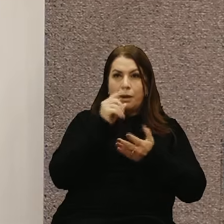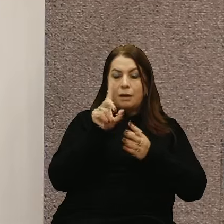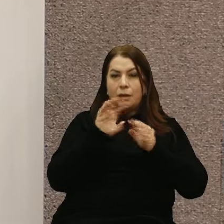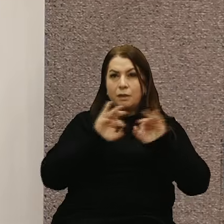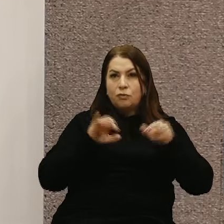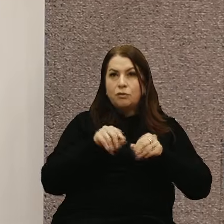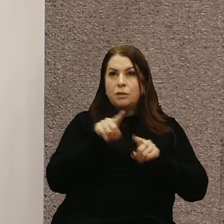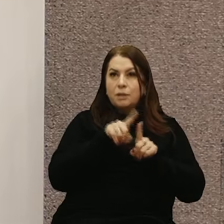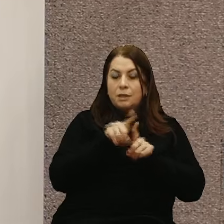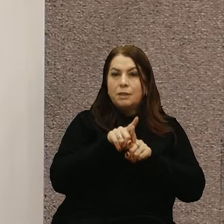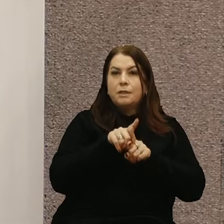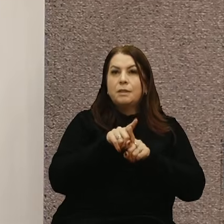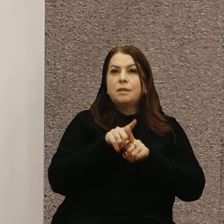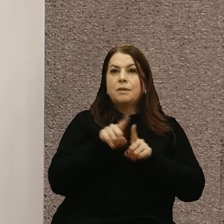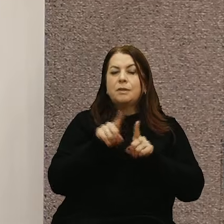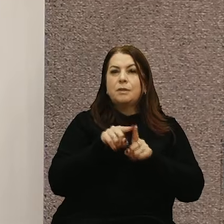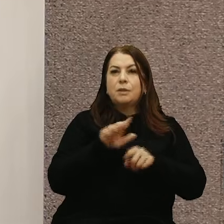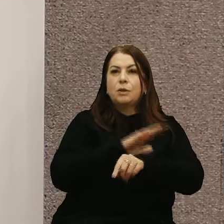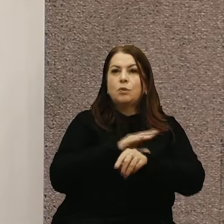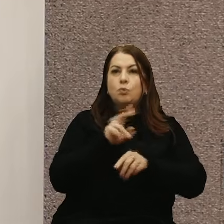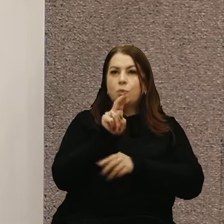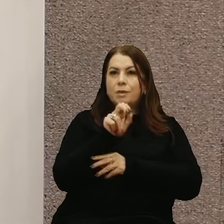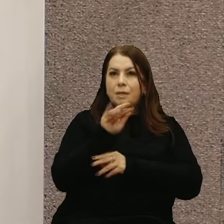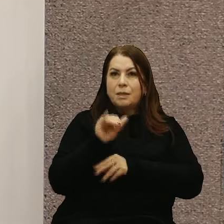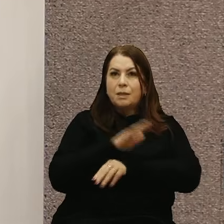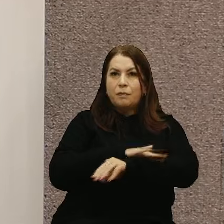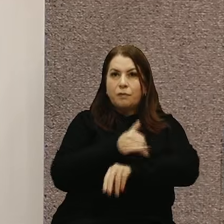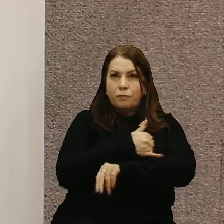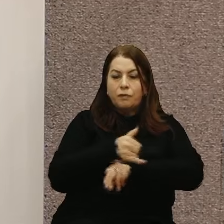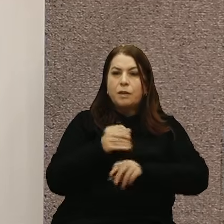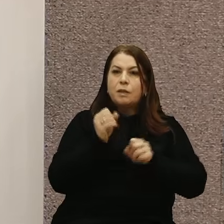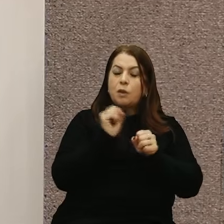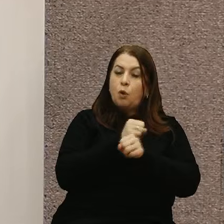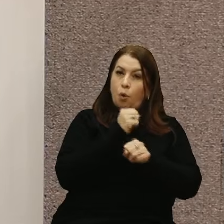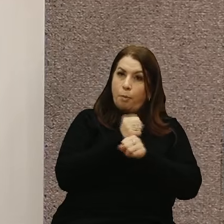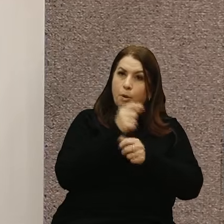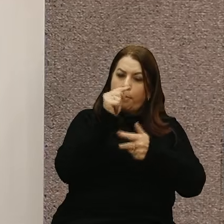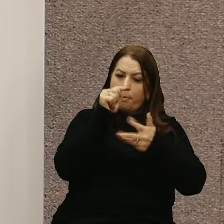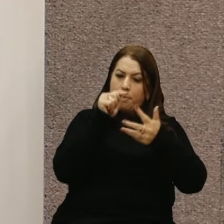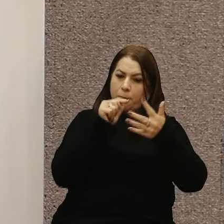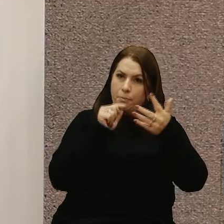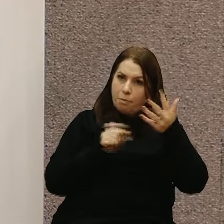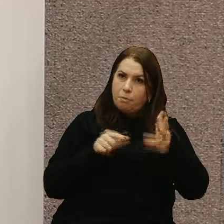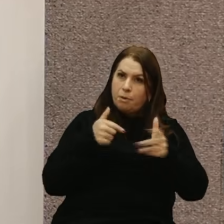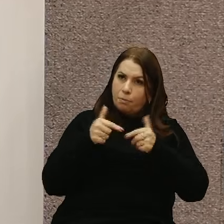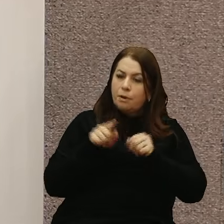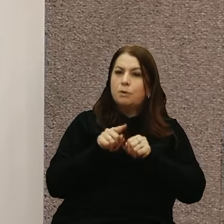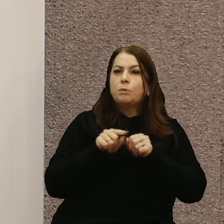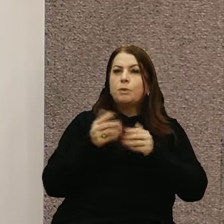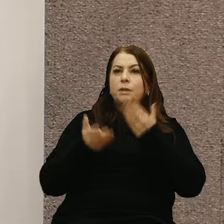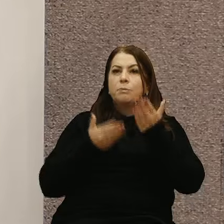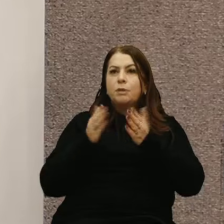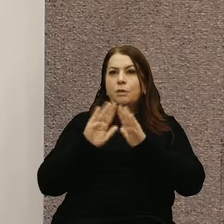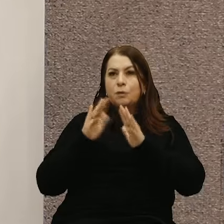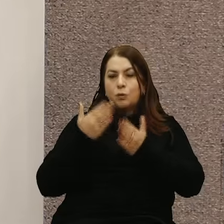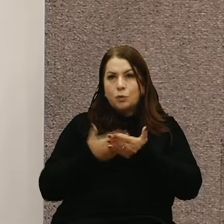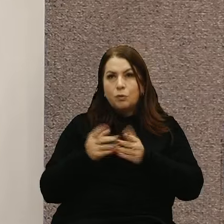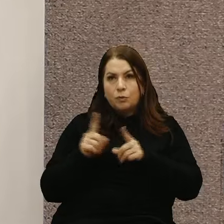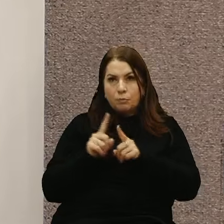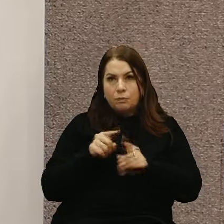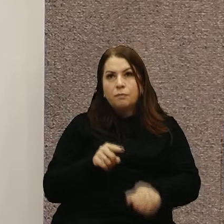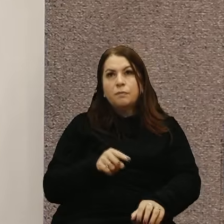lembra que existe a usina de asfalto, que a Codeca faz as obras, que a Codeca tem outras frentes de atuação, que tem o atendimento nas escolas,